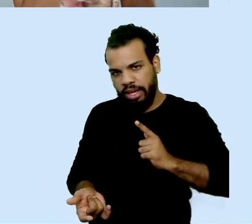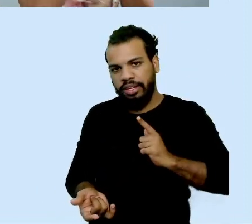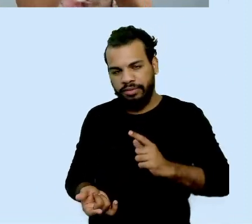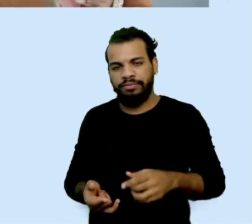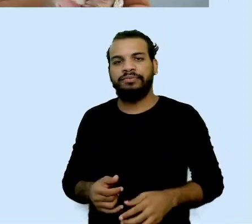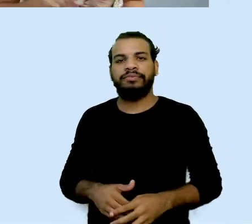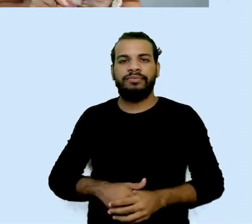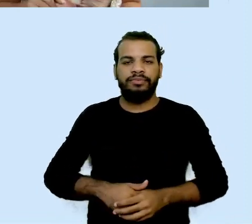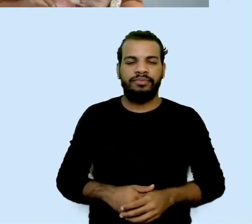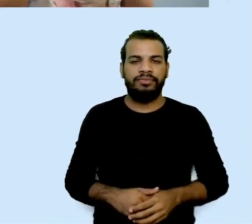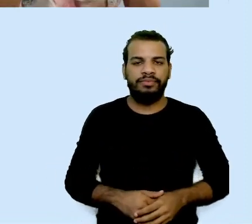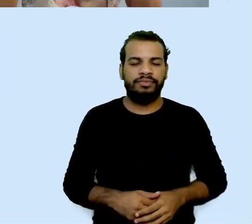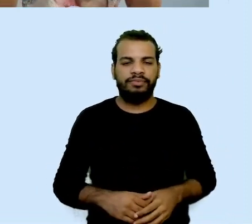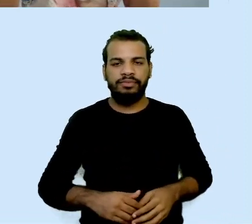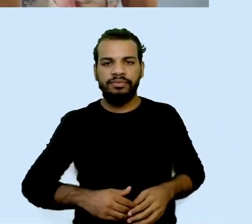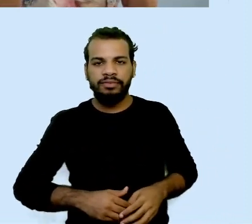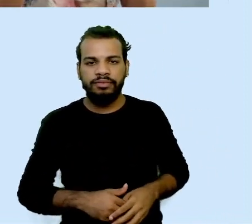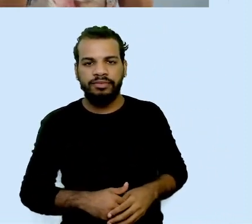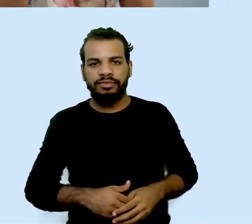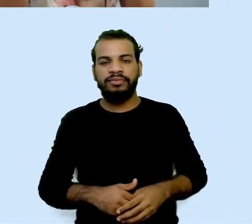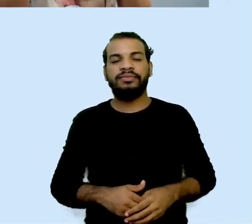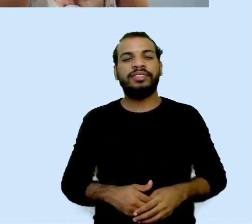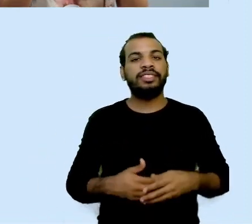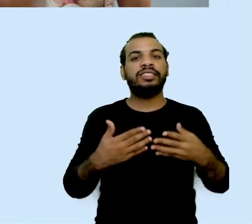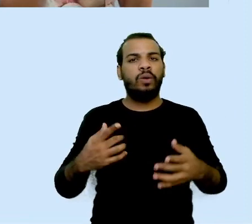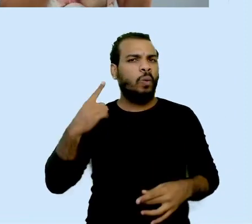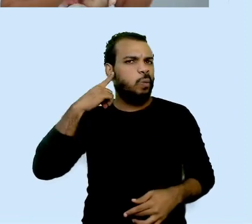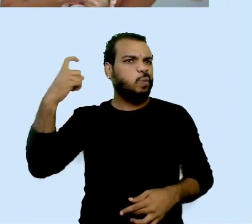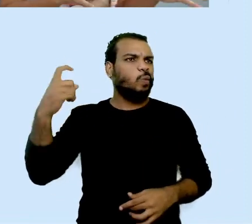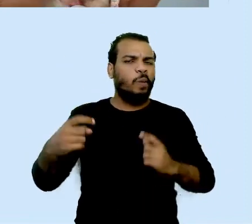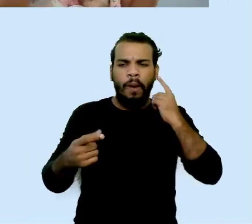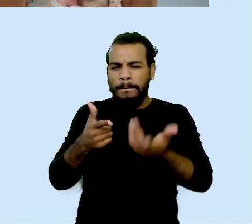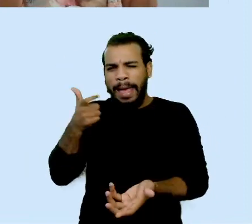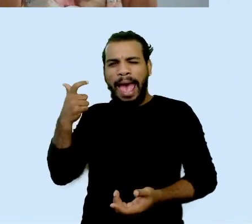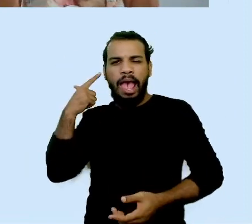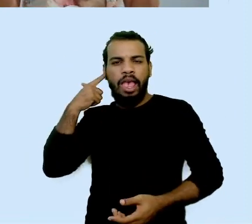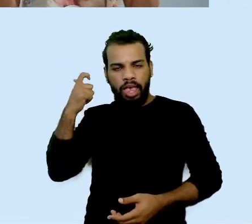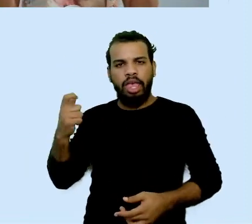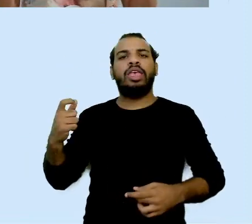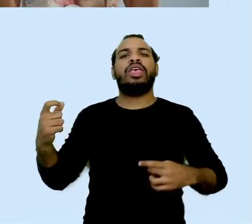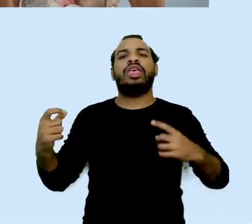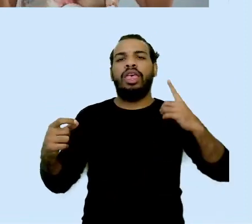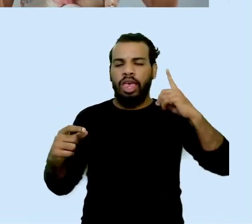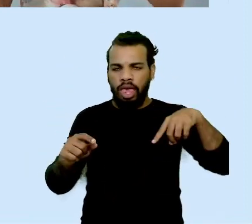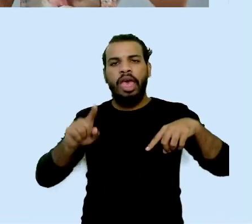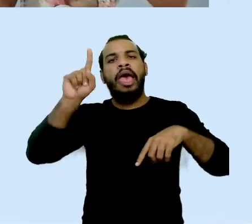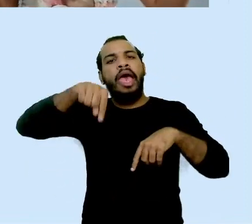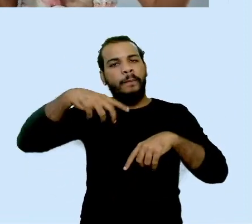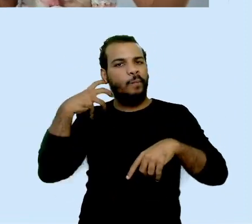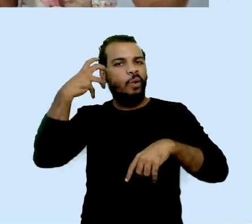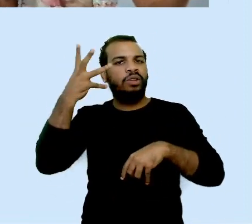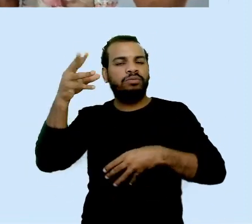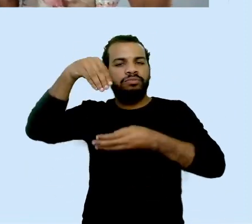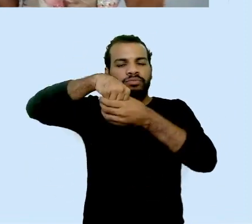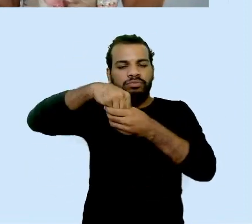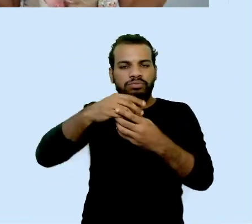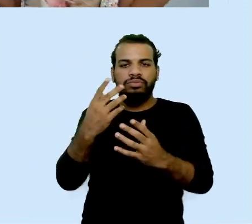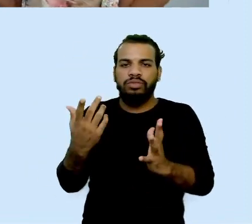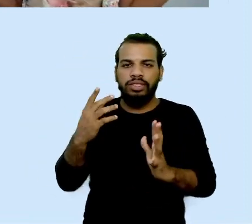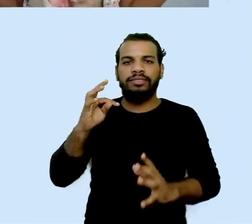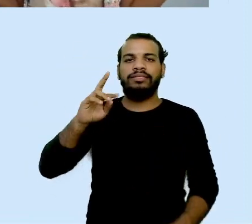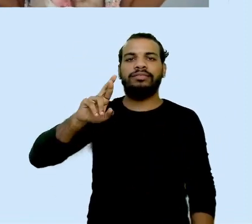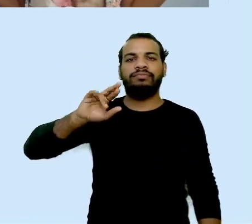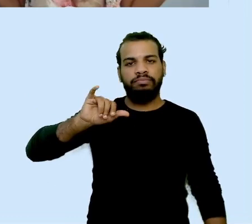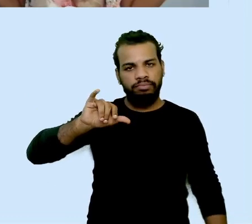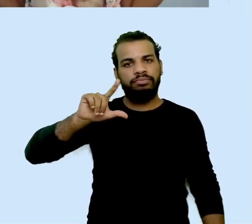da luvinha do Homem-Aranha. Esses são elementos que quando você for para um estúdio ou você for para algum lugar onde está sendo gravado algo, você não vai ouvir